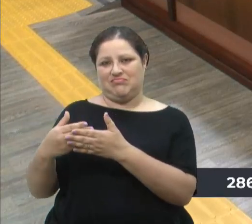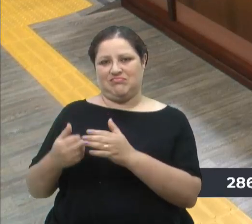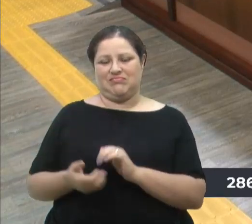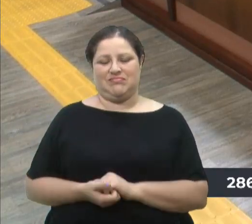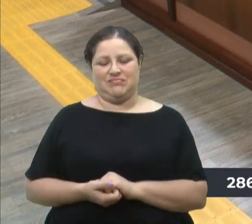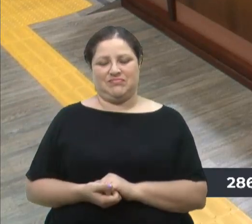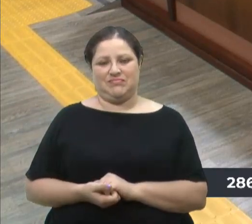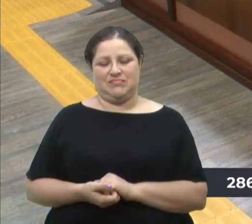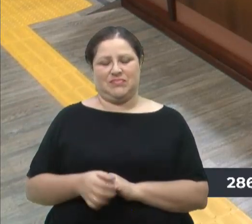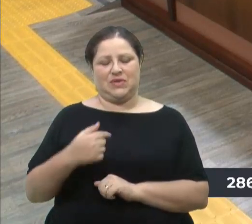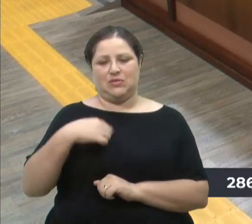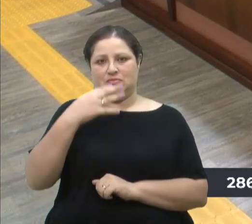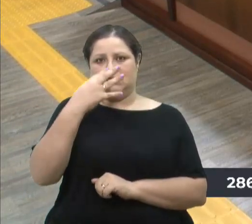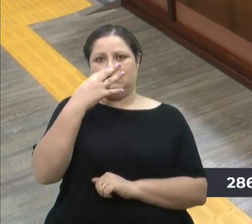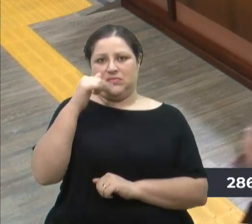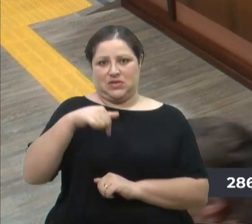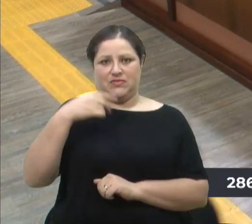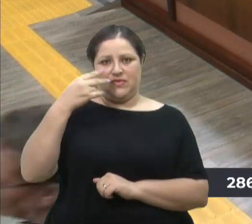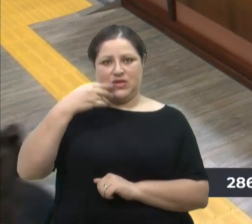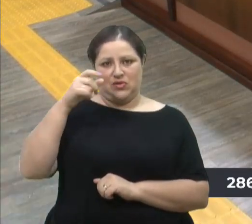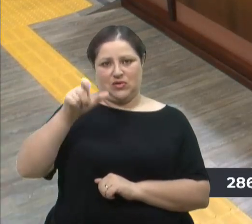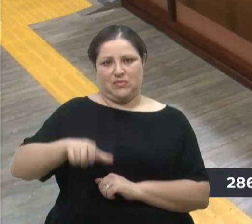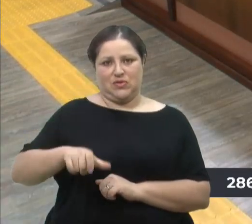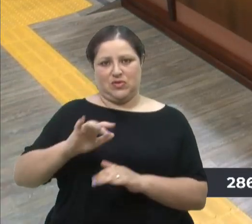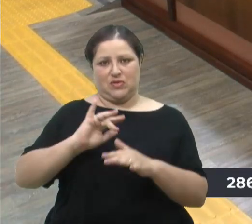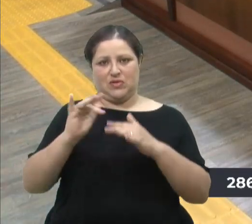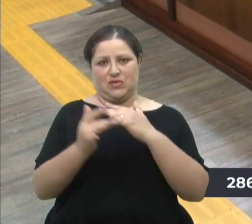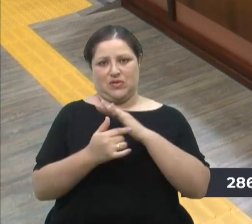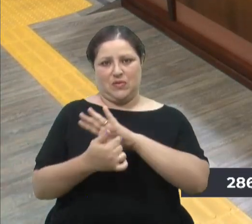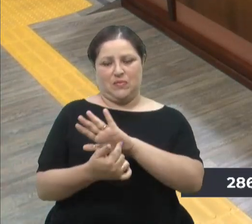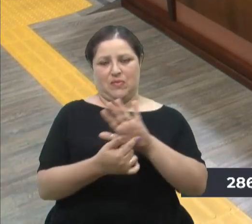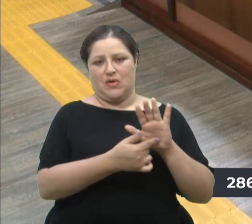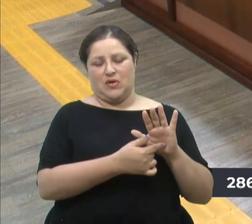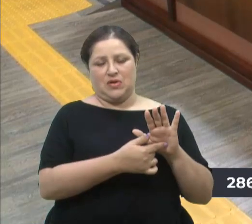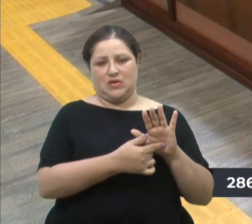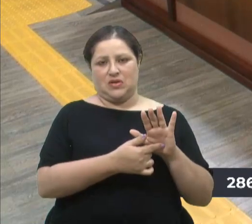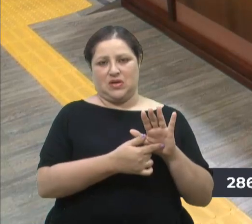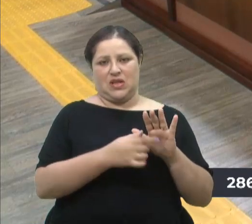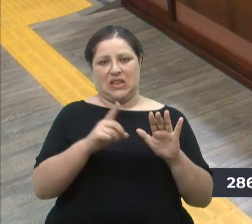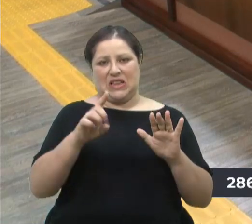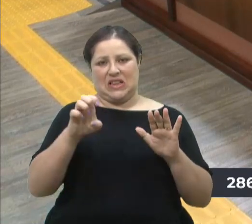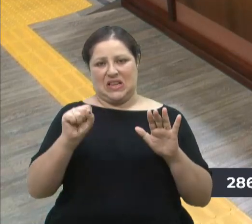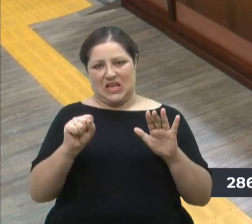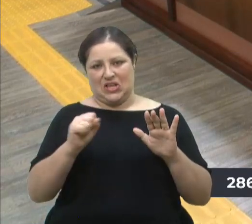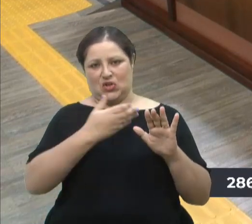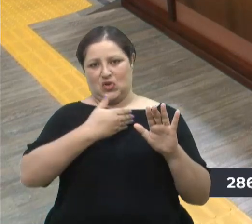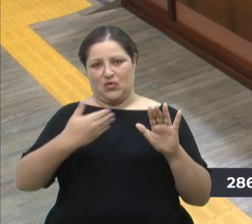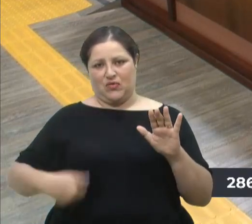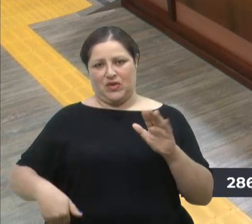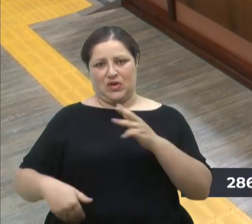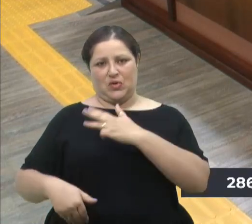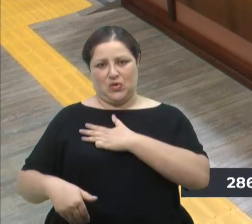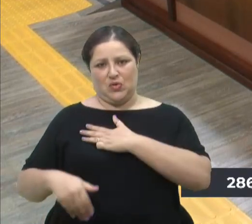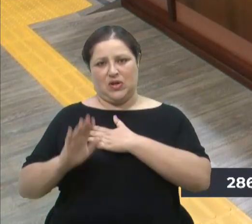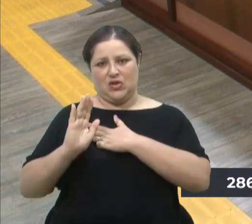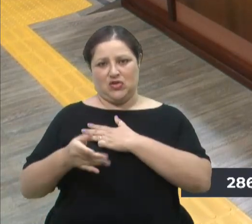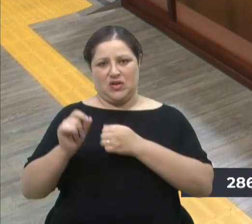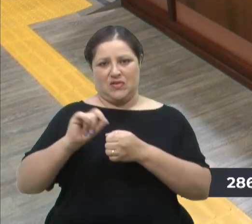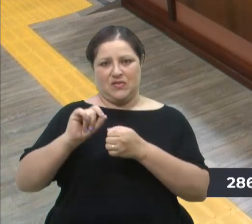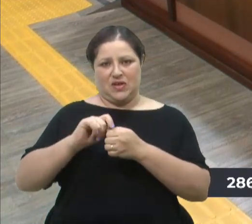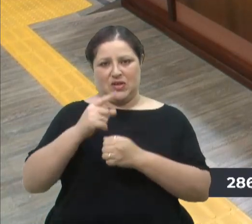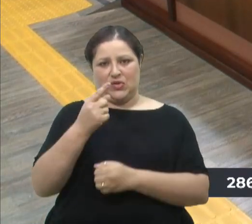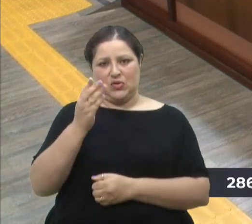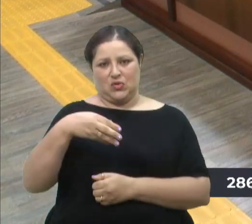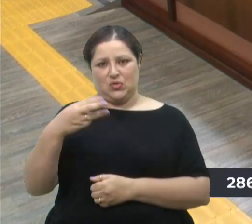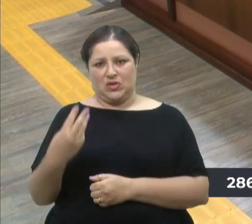me impressiona é que tem vereadores desta casa e coloca suas redes sociais que o desgoverno Lula já cumpriu com mais de um terço do seu programa